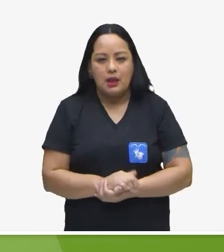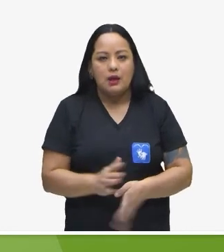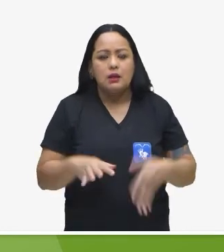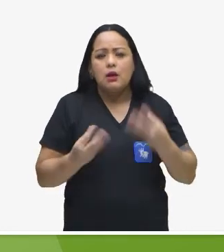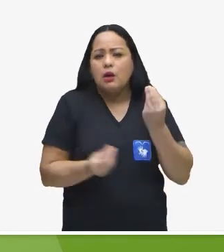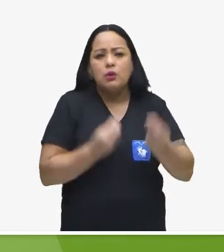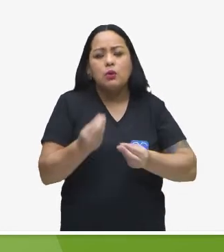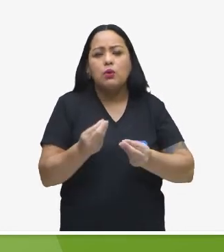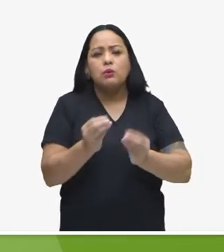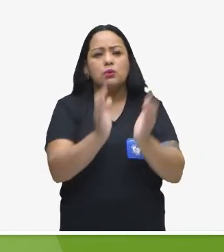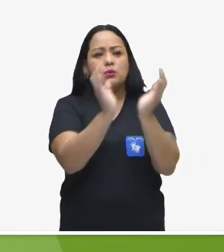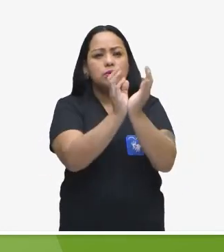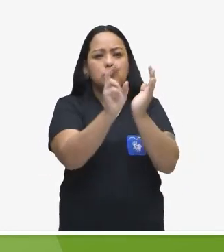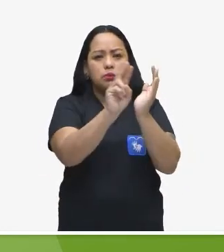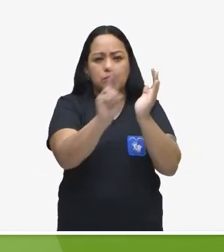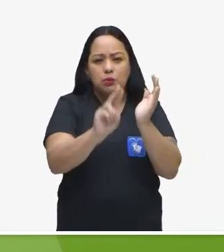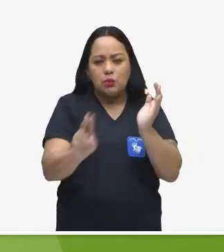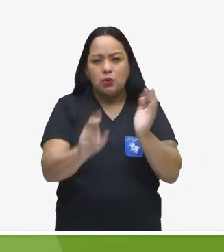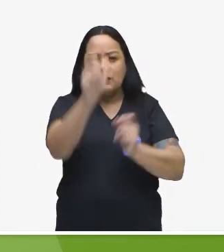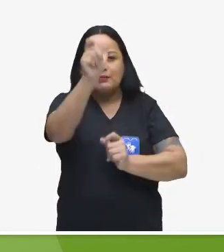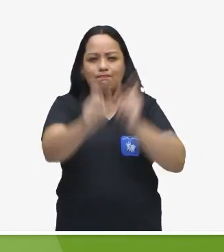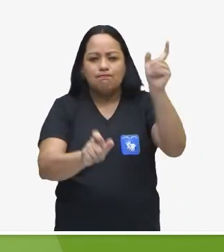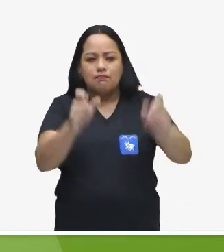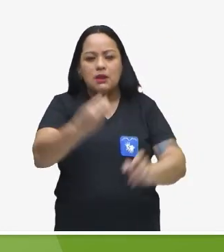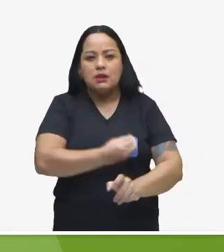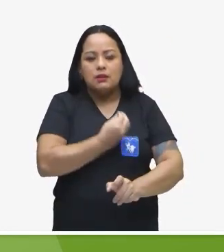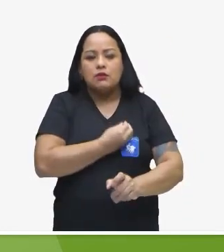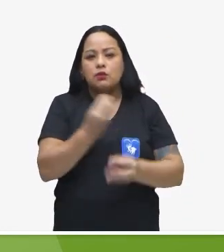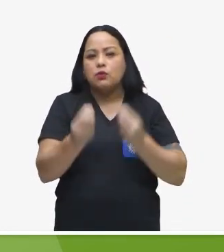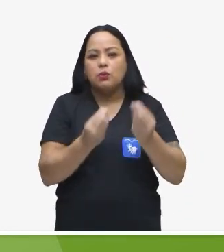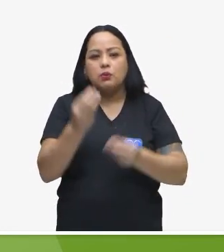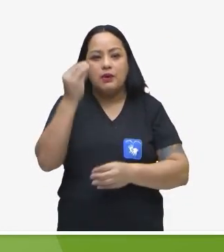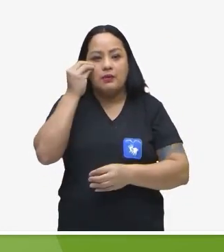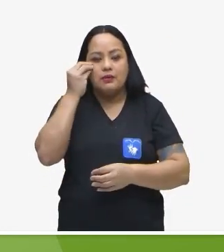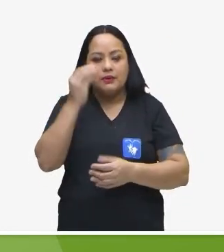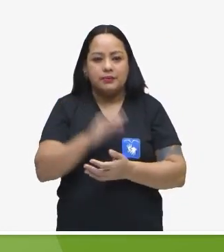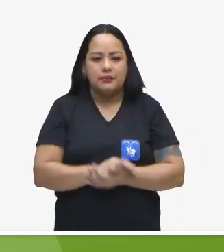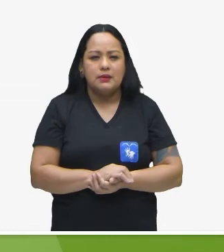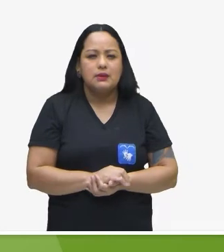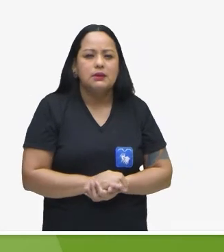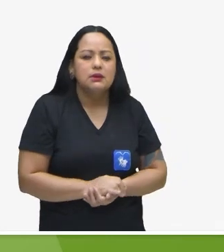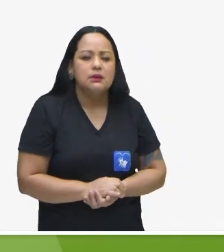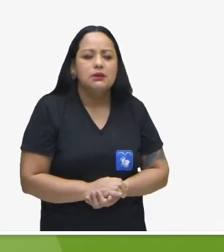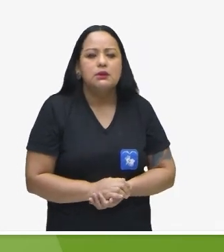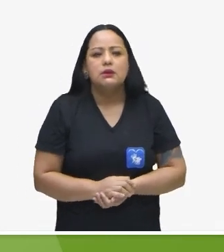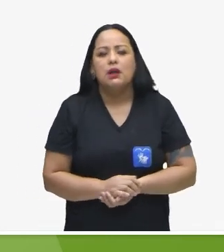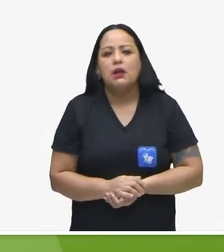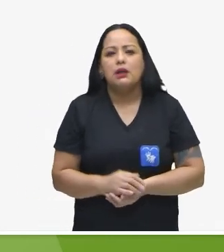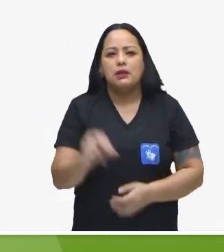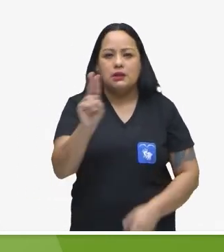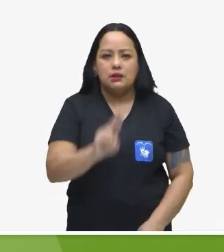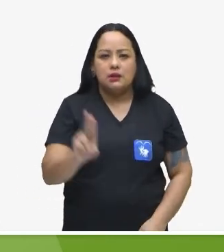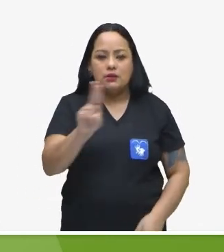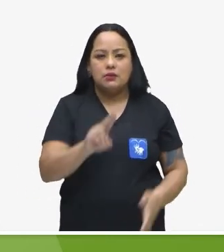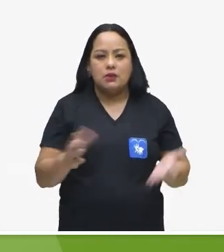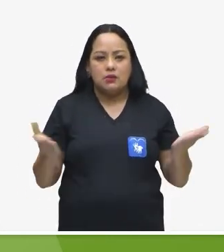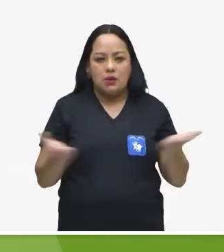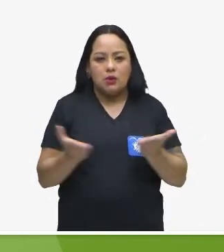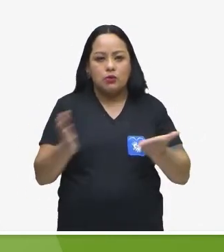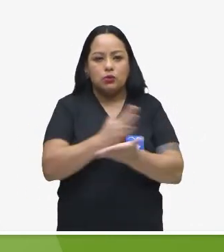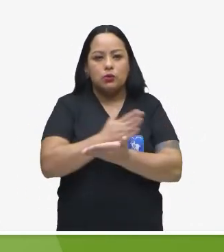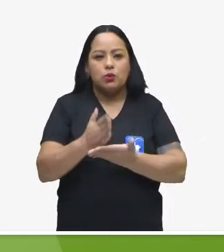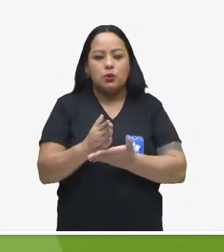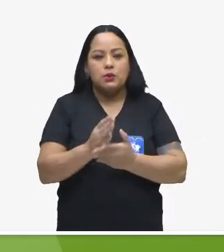que ele classificou esses seres vivos? Vamos ver aqui. Então, é usado até hoje. Não temos inicialmente